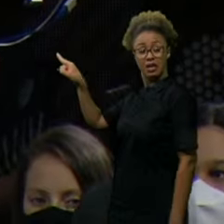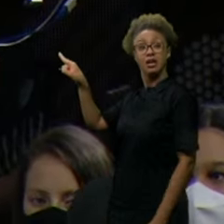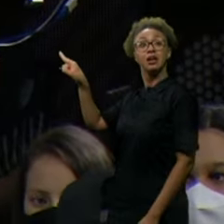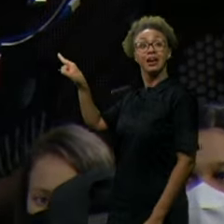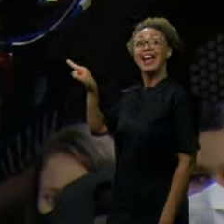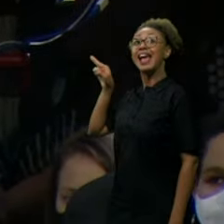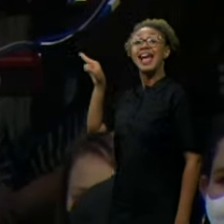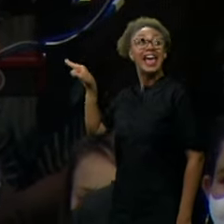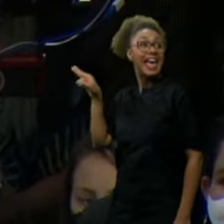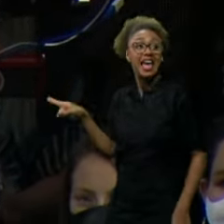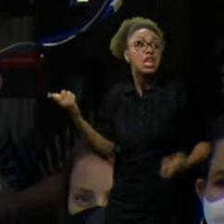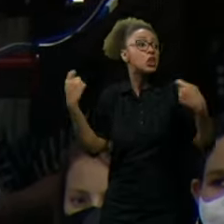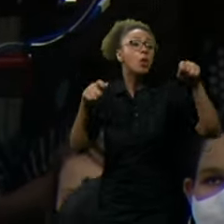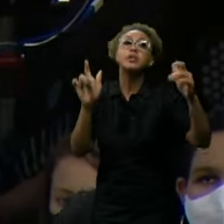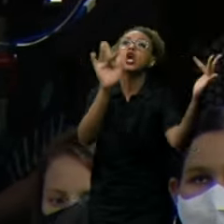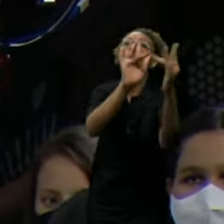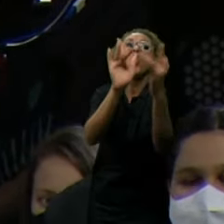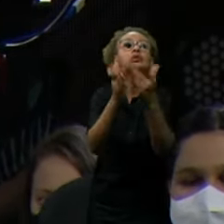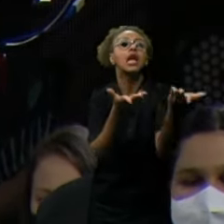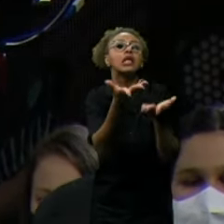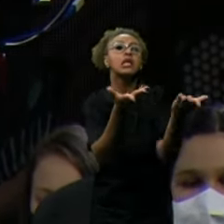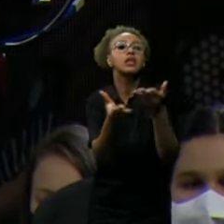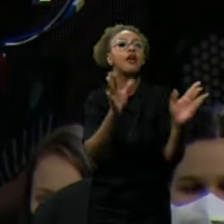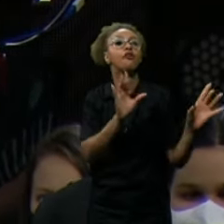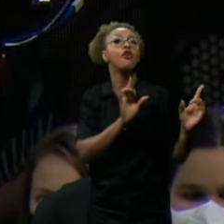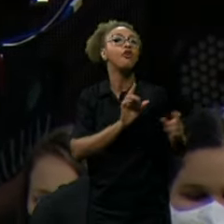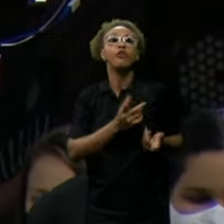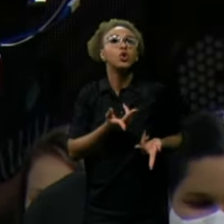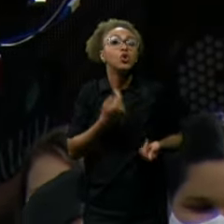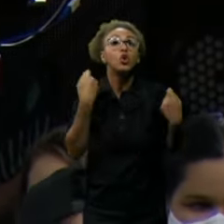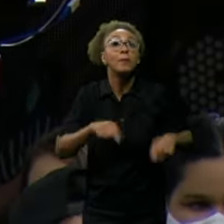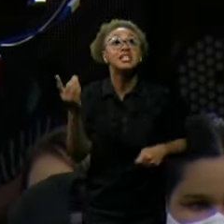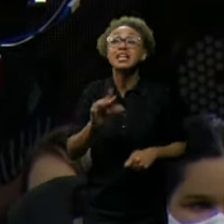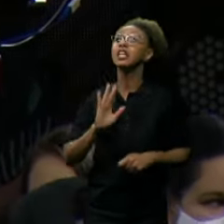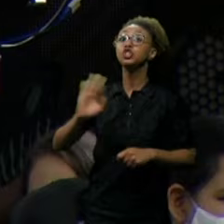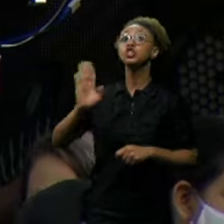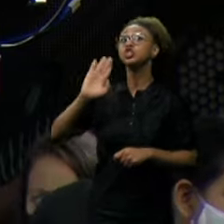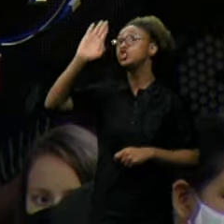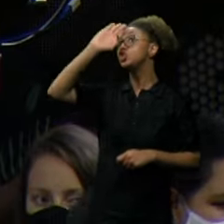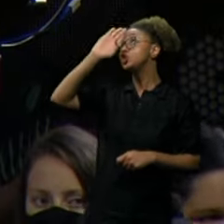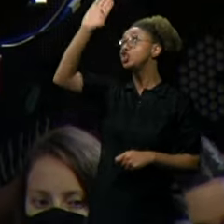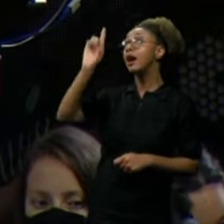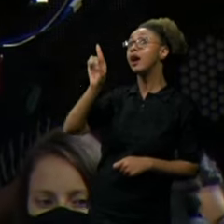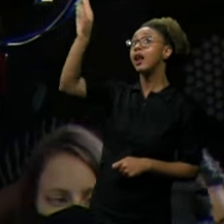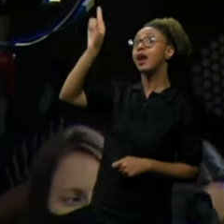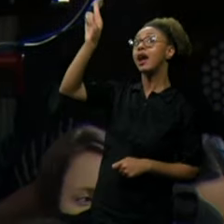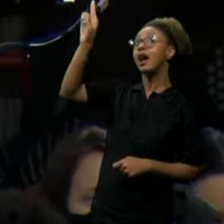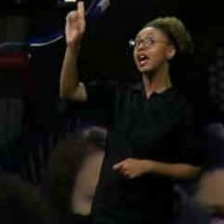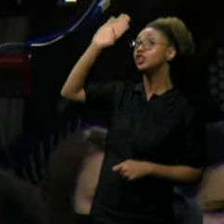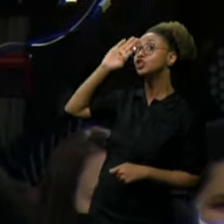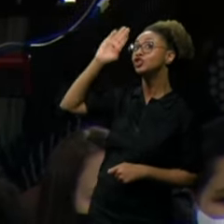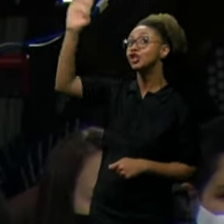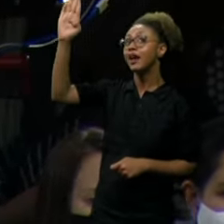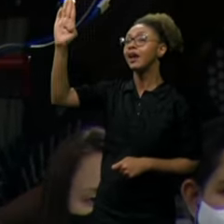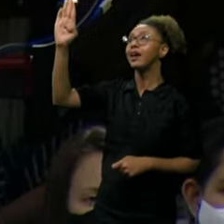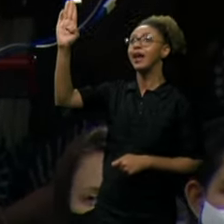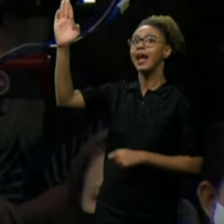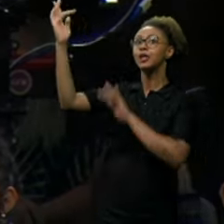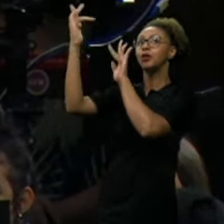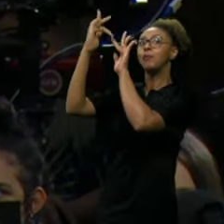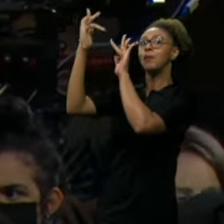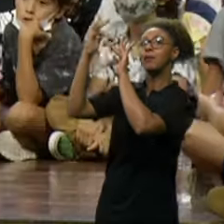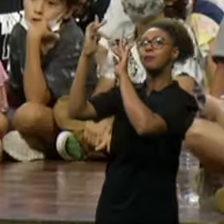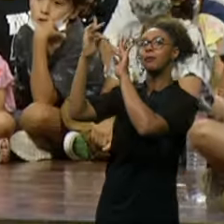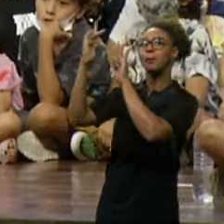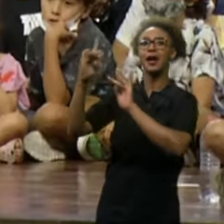o que ele não precisa de contato na horizontal porque esse homem tem um contato direto não gente